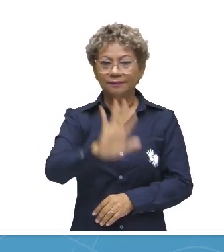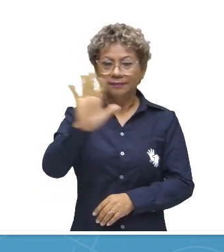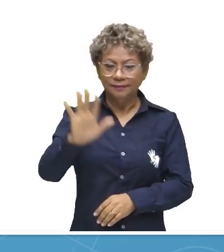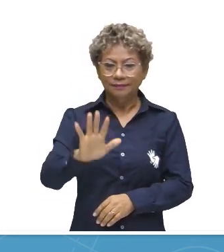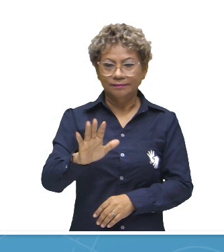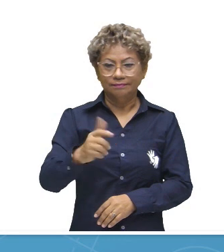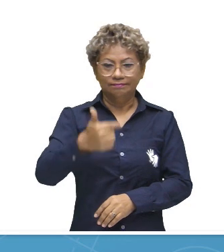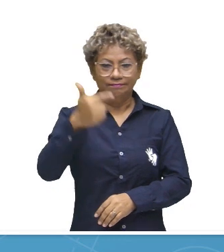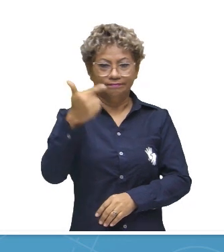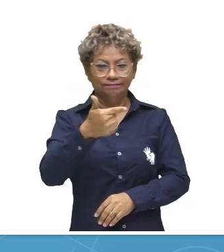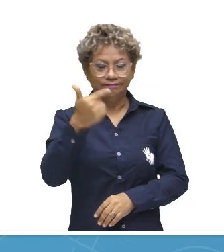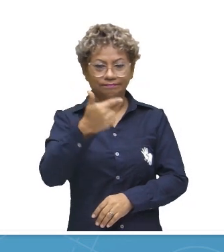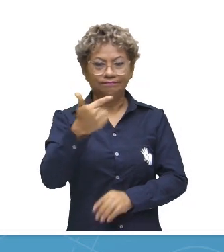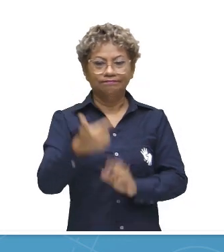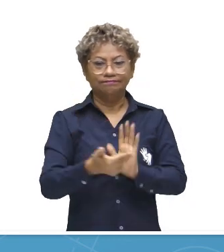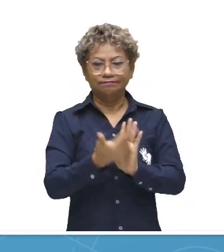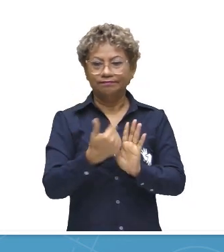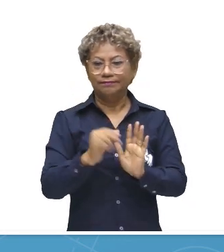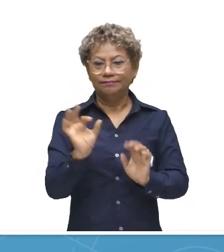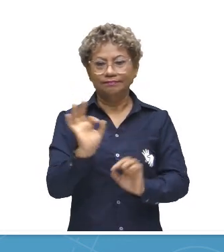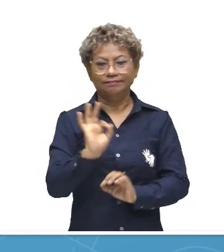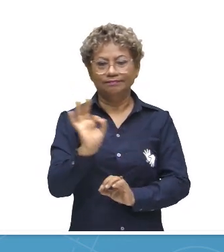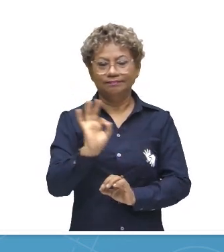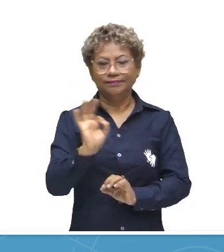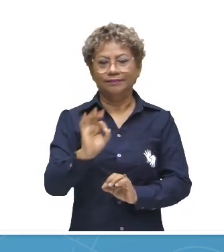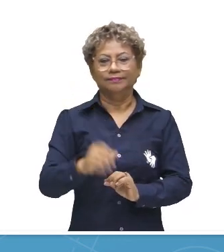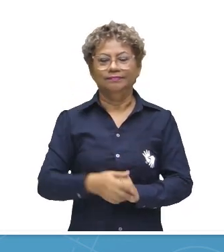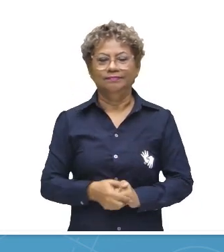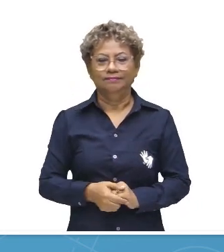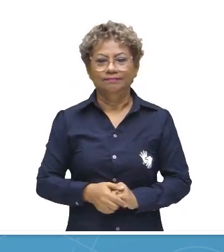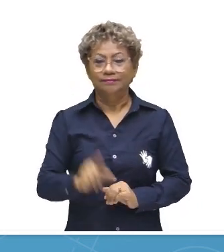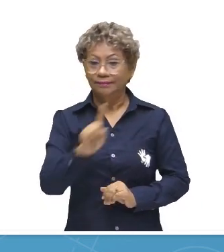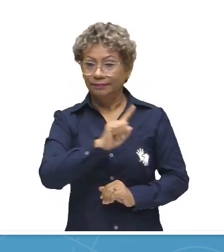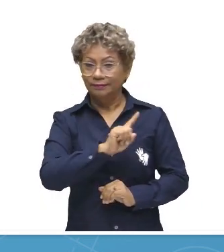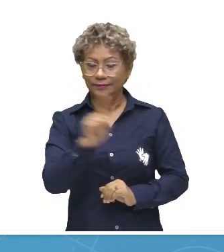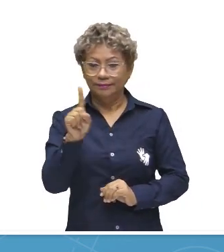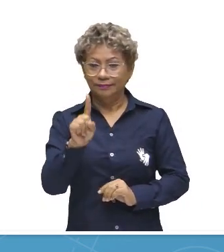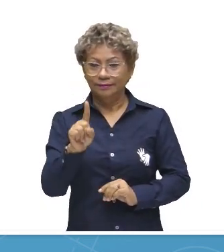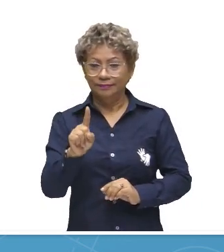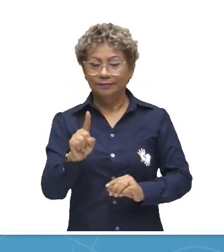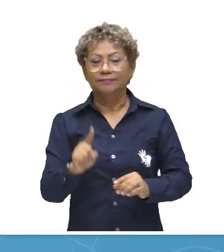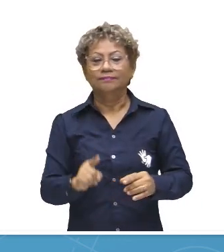aqui. Ela não é uma figura fechada.